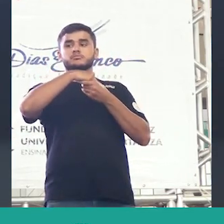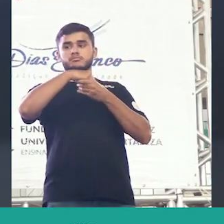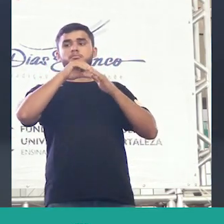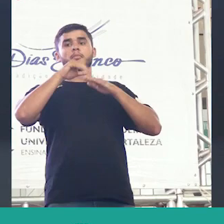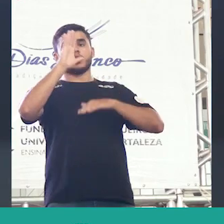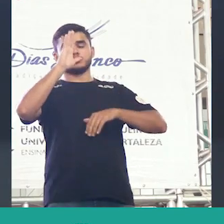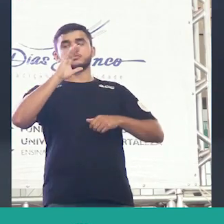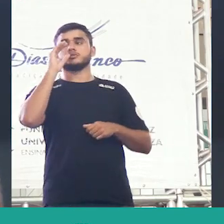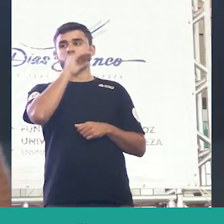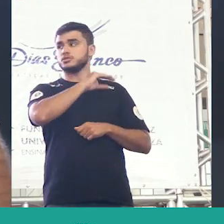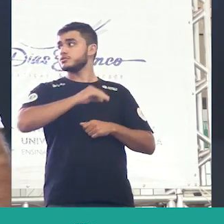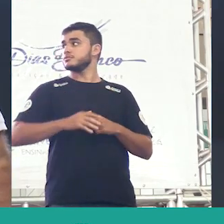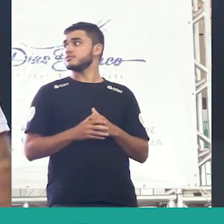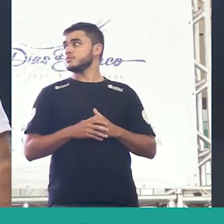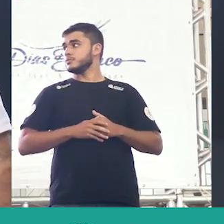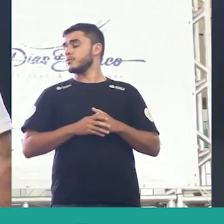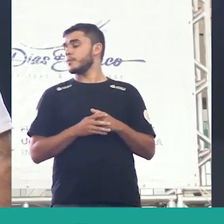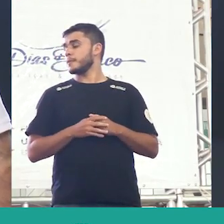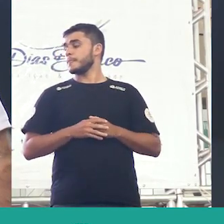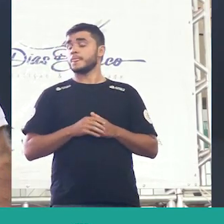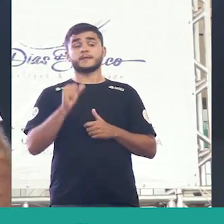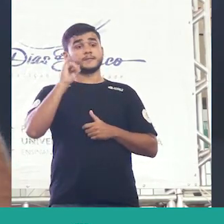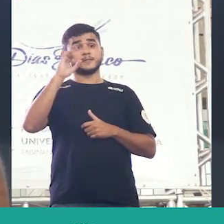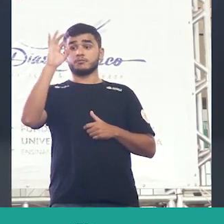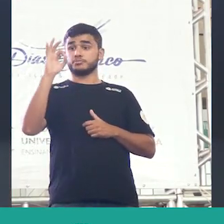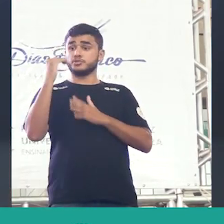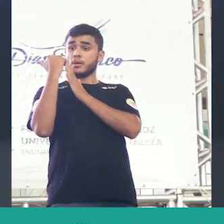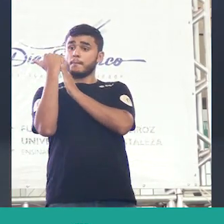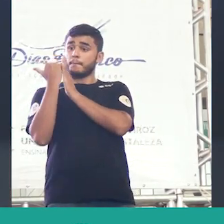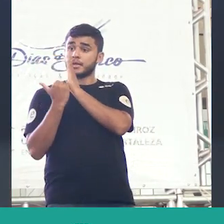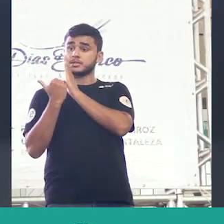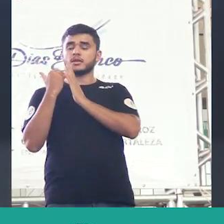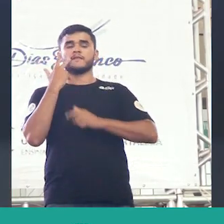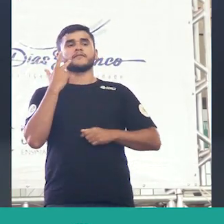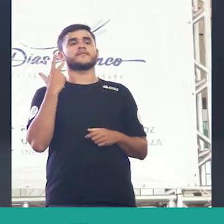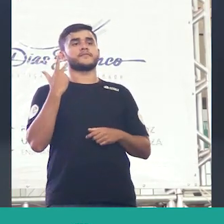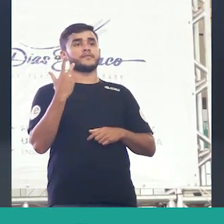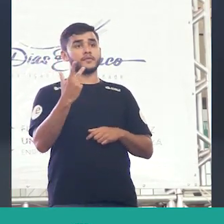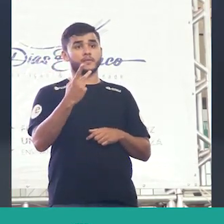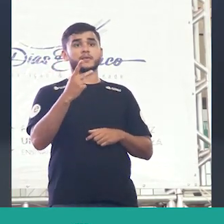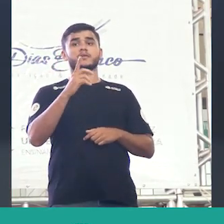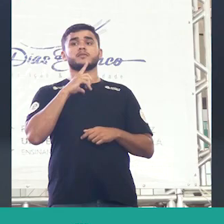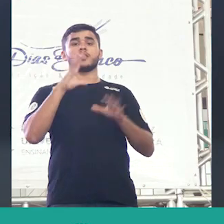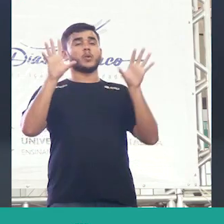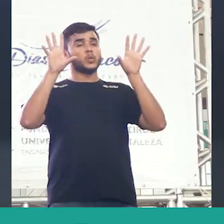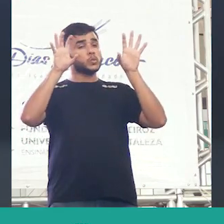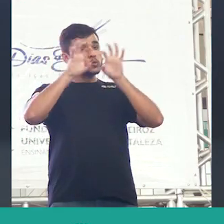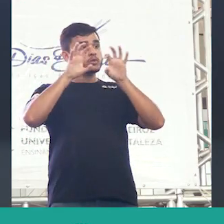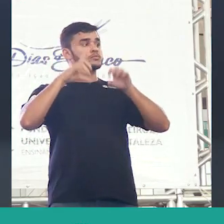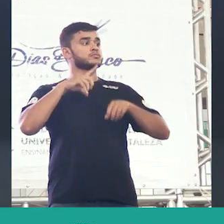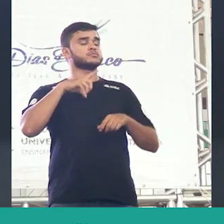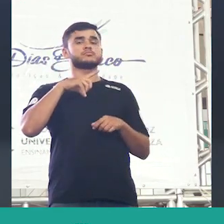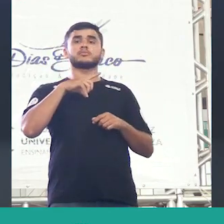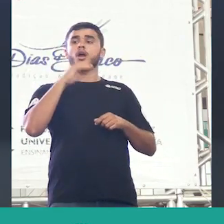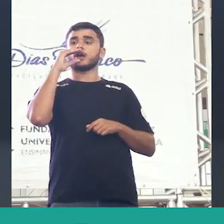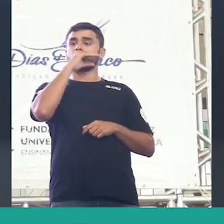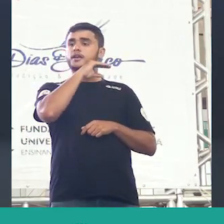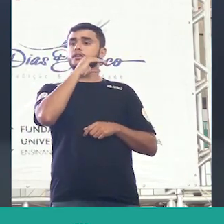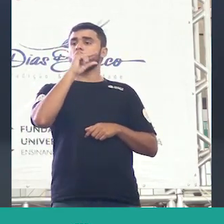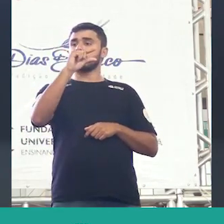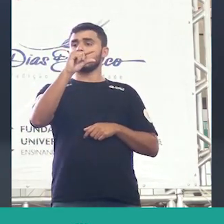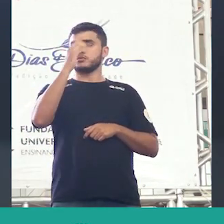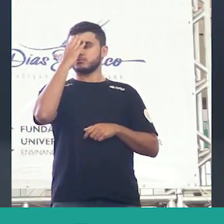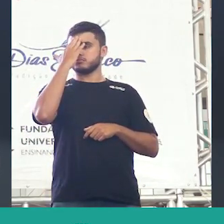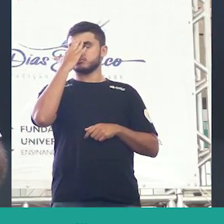carro. Quanto menor a porcentagem nos vidros, mais escuro ele fica, menos calor dentro